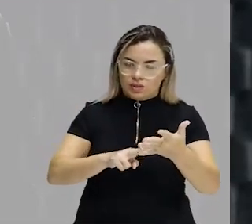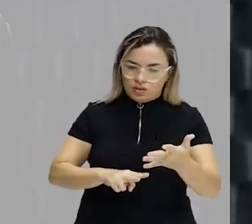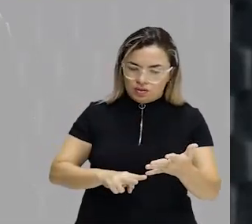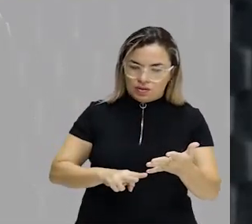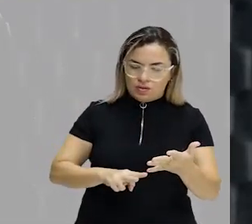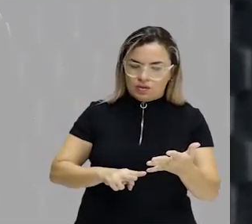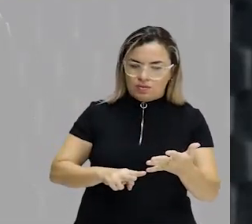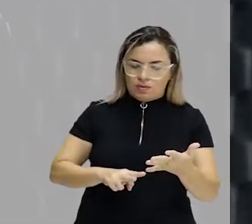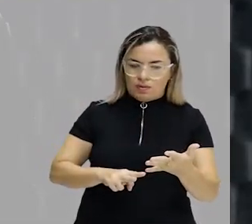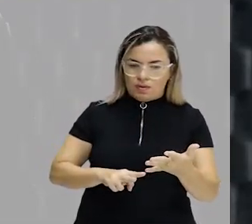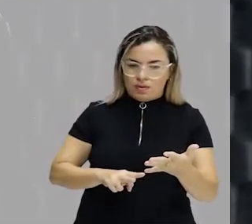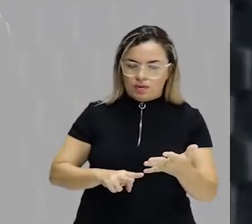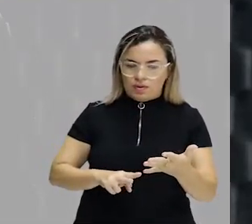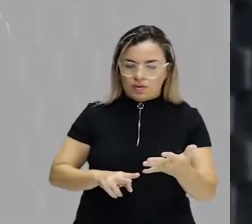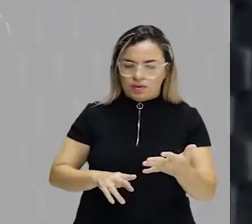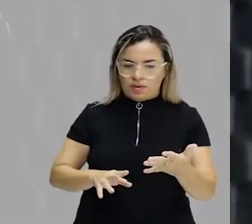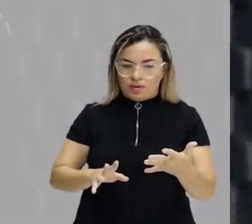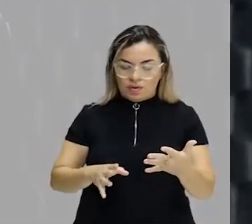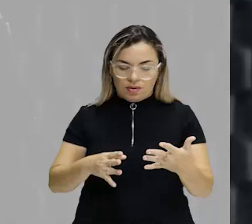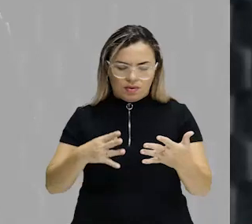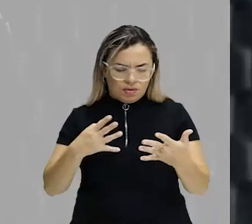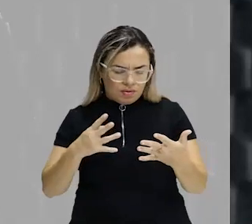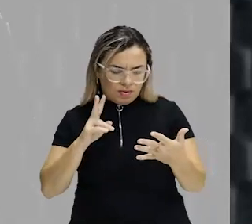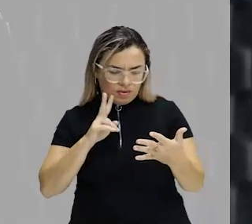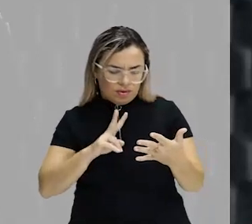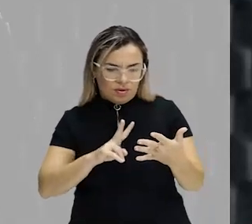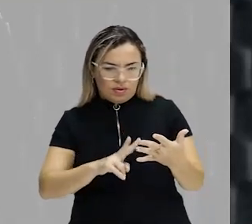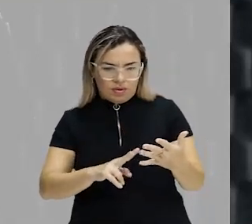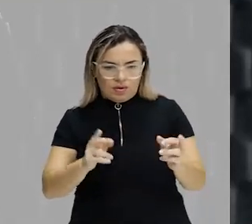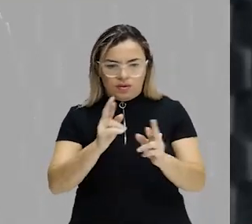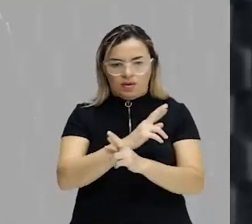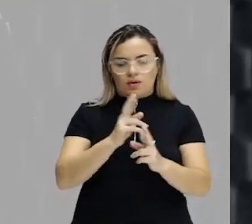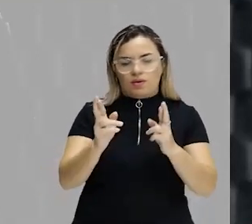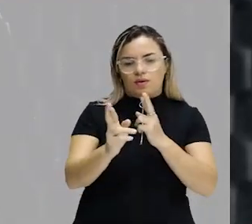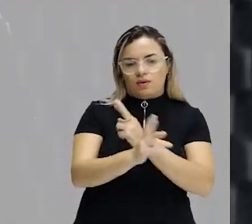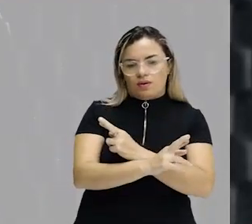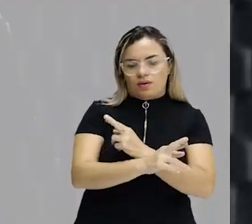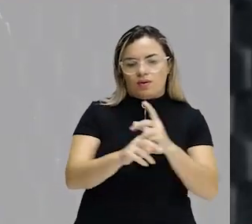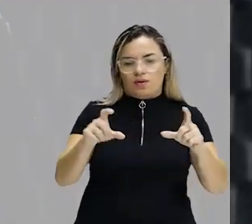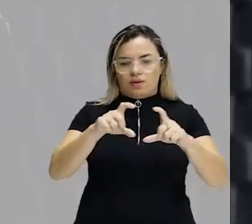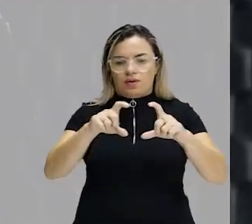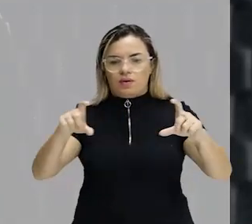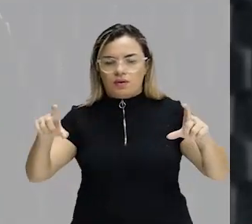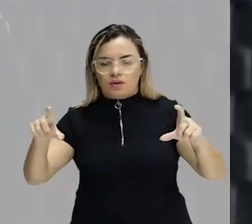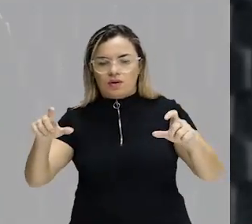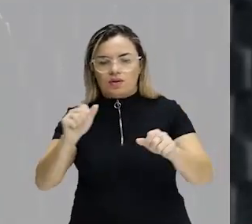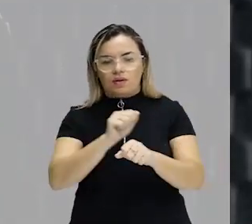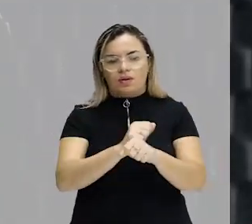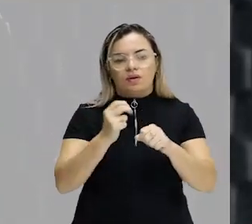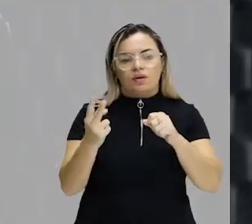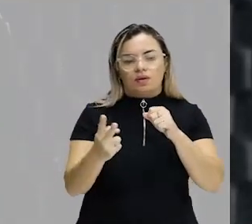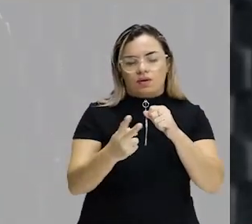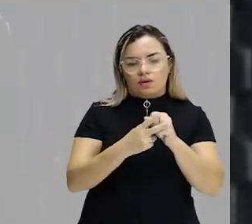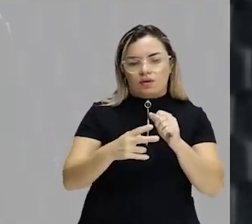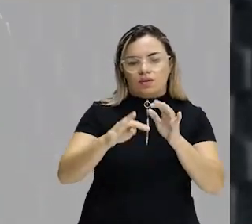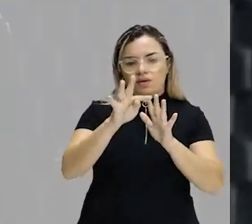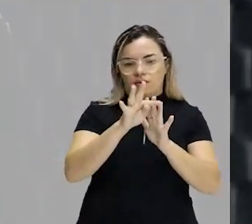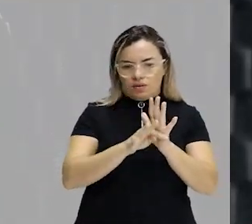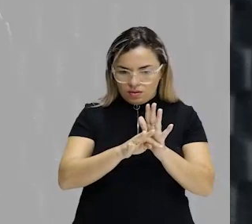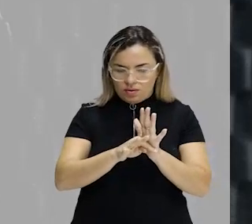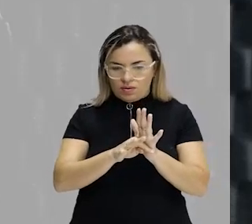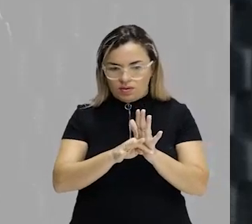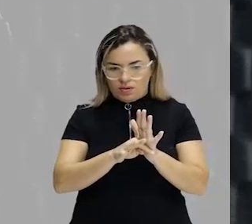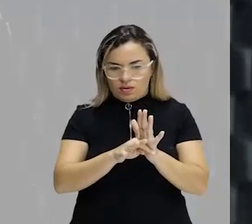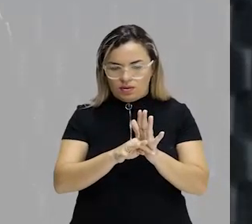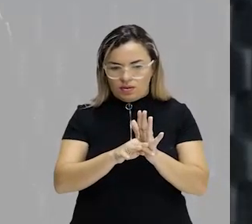gente vai ver aqui as relações em relação às orações adverbiais. O texto que narra uma parte do